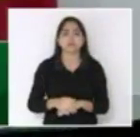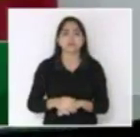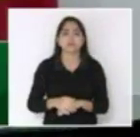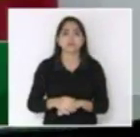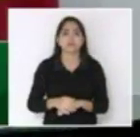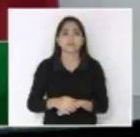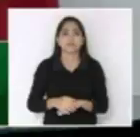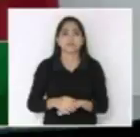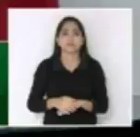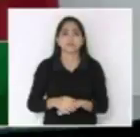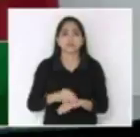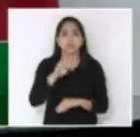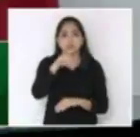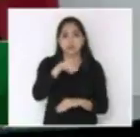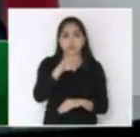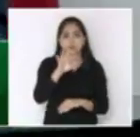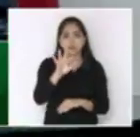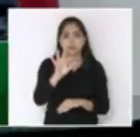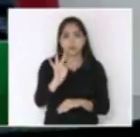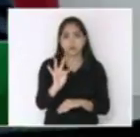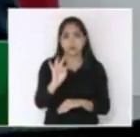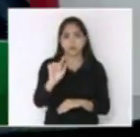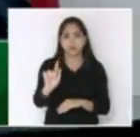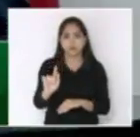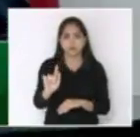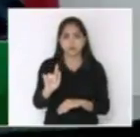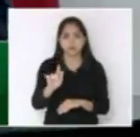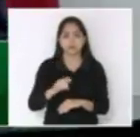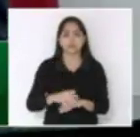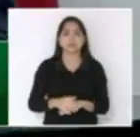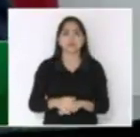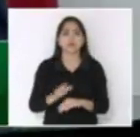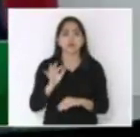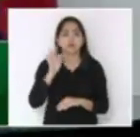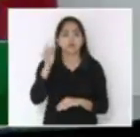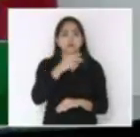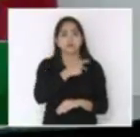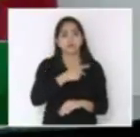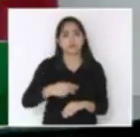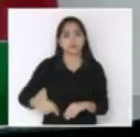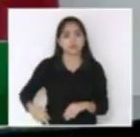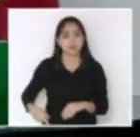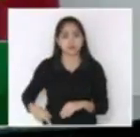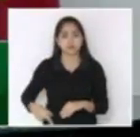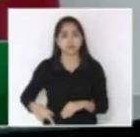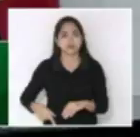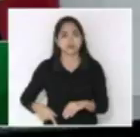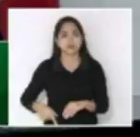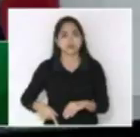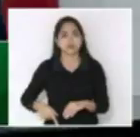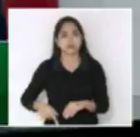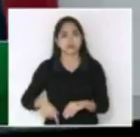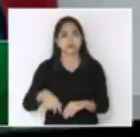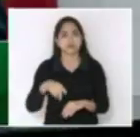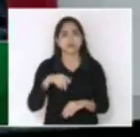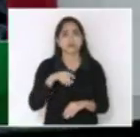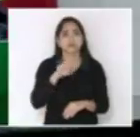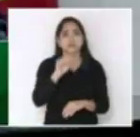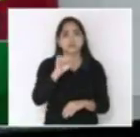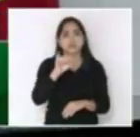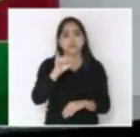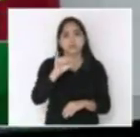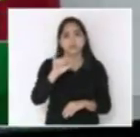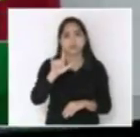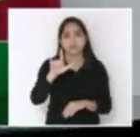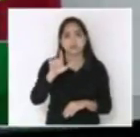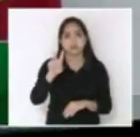do MTG, na pessoa do futuro presidente, se Deus quiser, Ciro Hargen, e